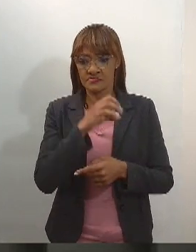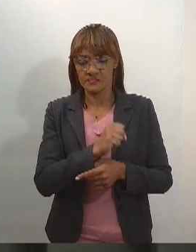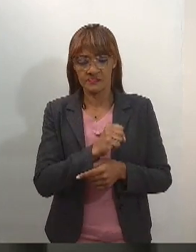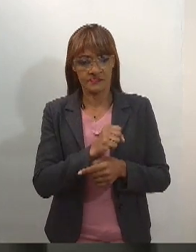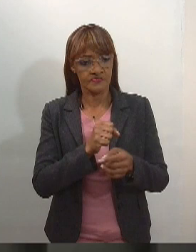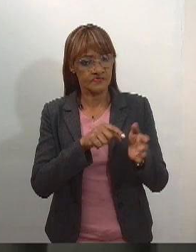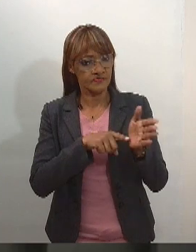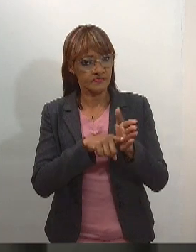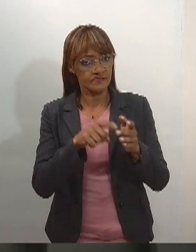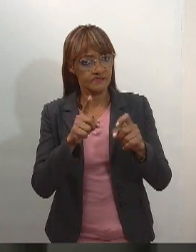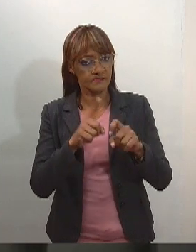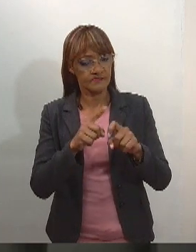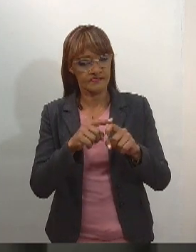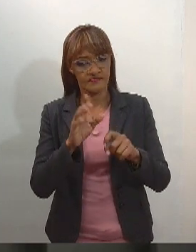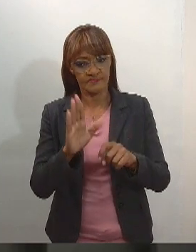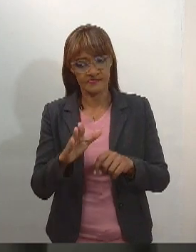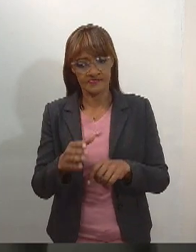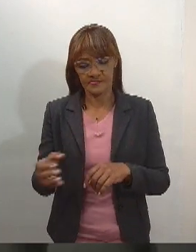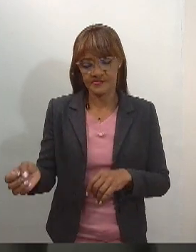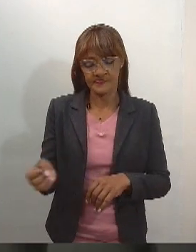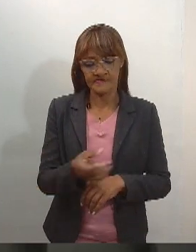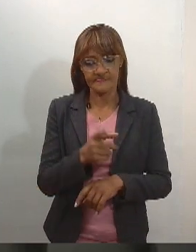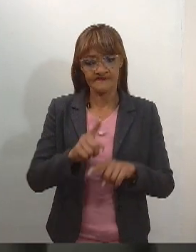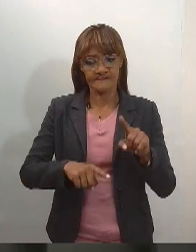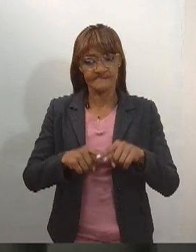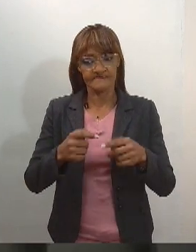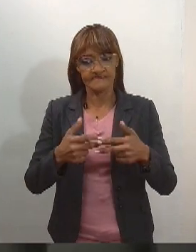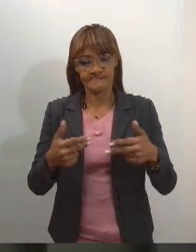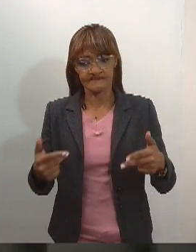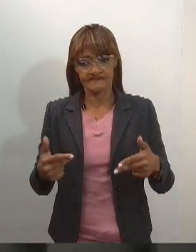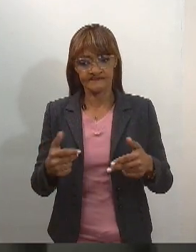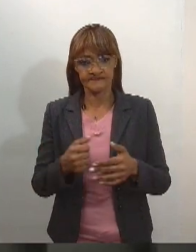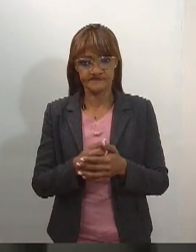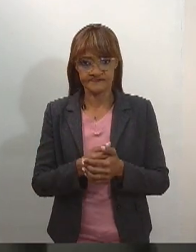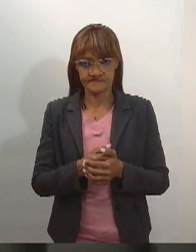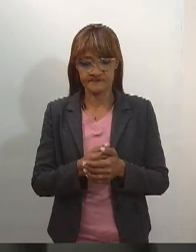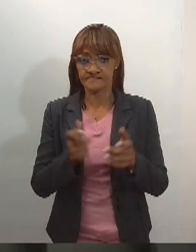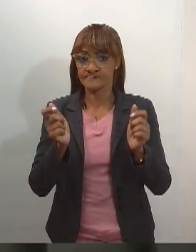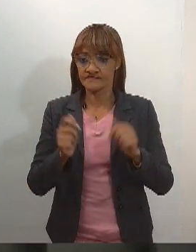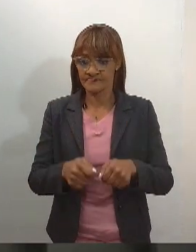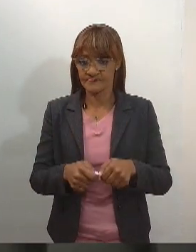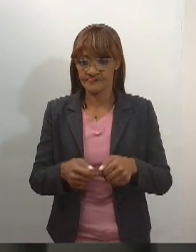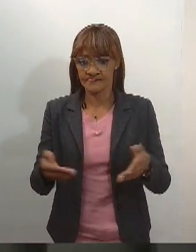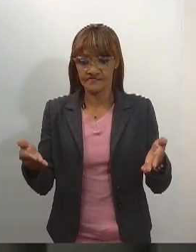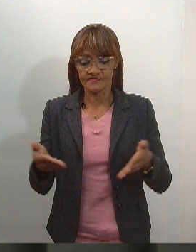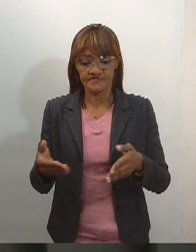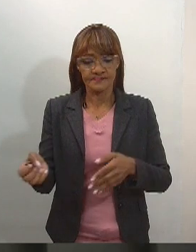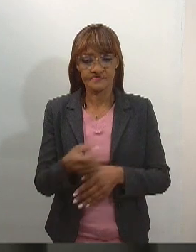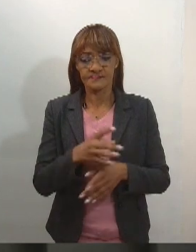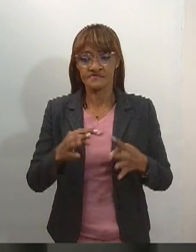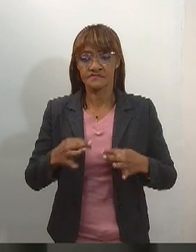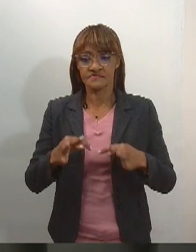novos equipamentos, o exame será realizado no leito. Essa nova tecnologia possibilita aos